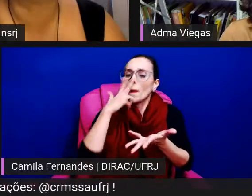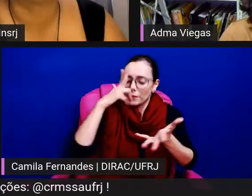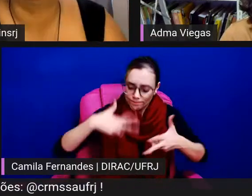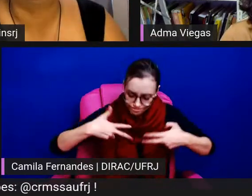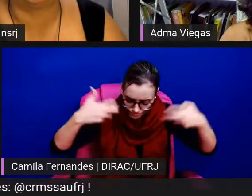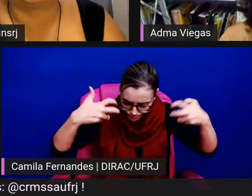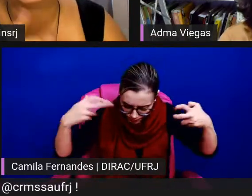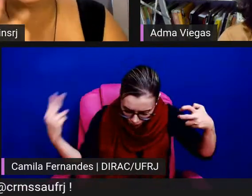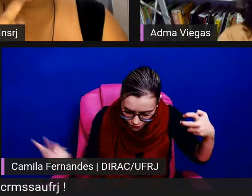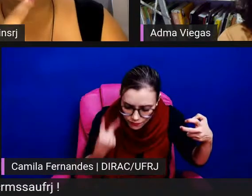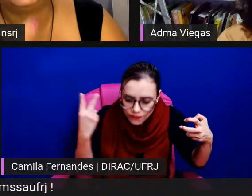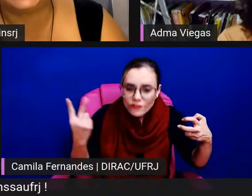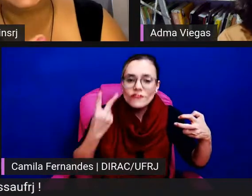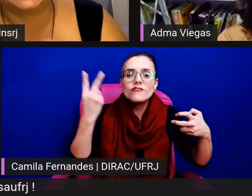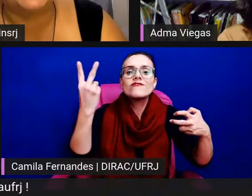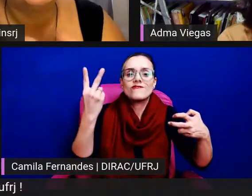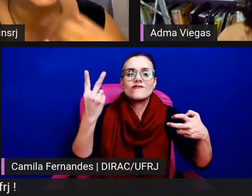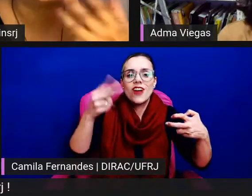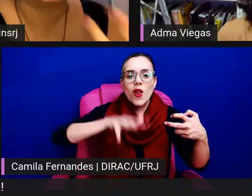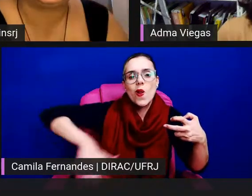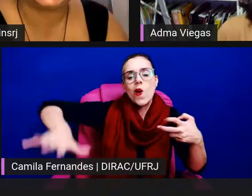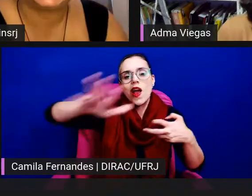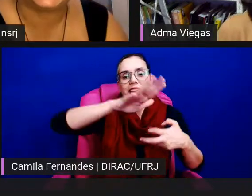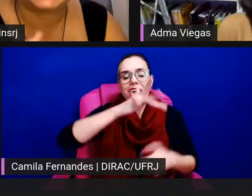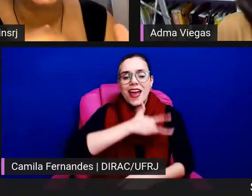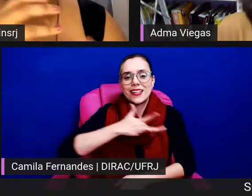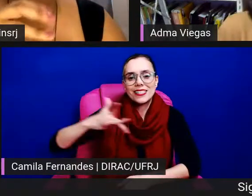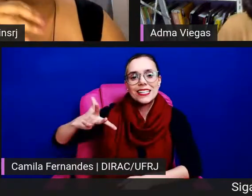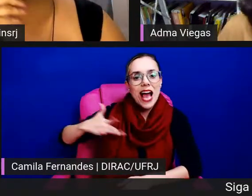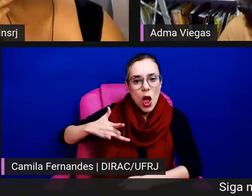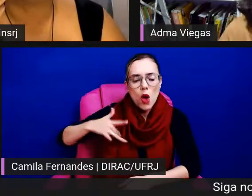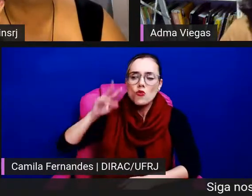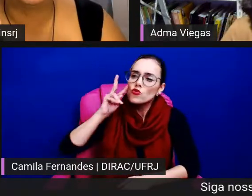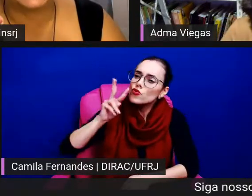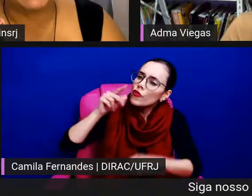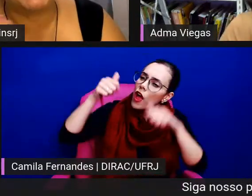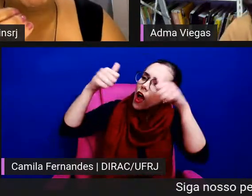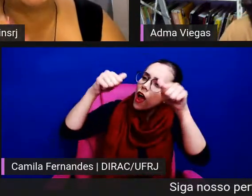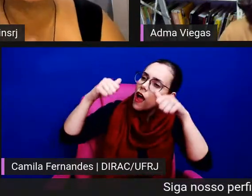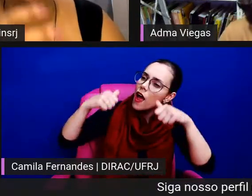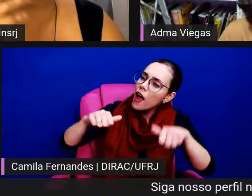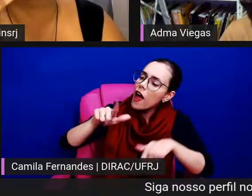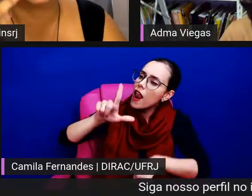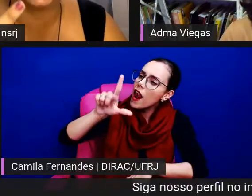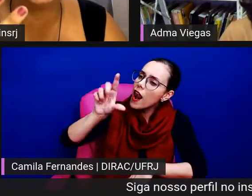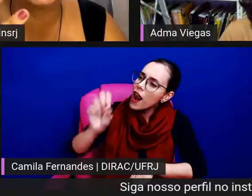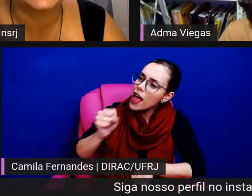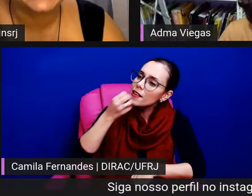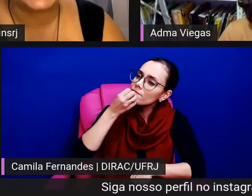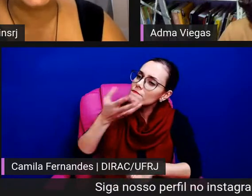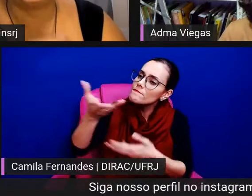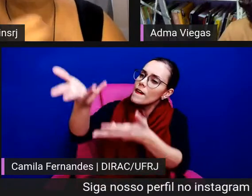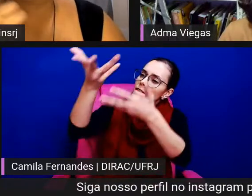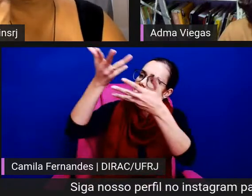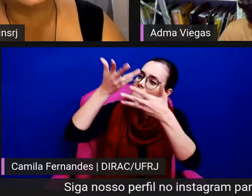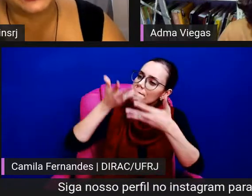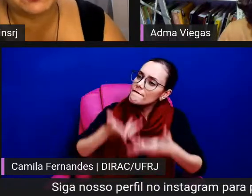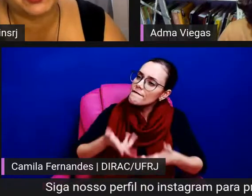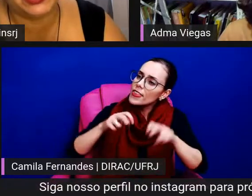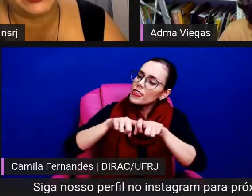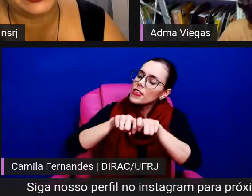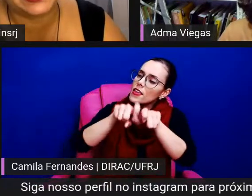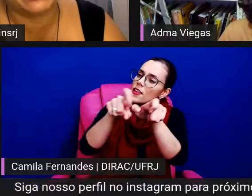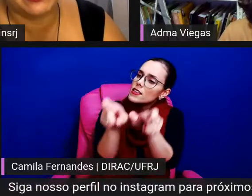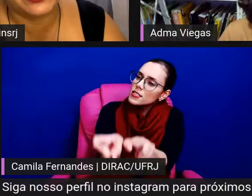e também, de alguma forma, aquela comunicação, aquele cartaz, vai provocar uma formação pedagógica entre os